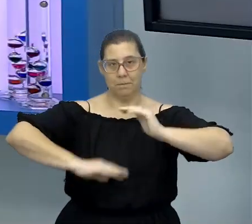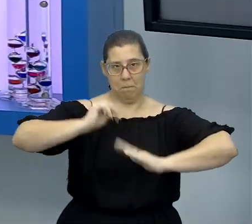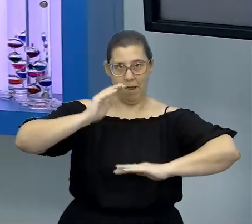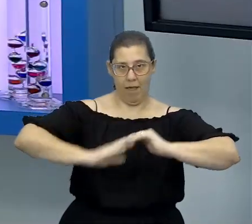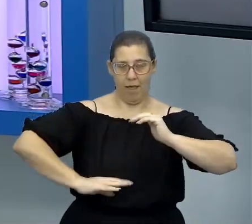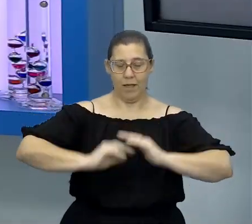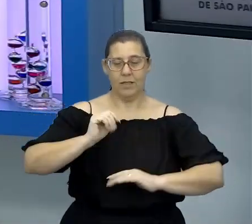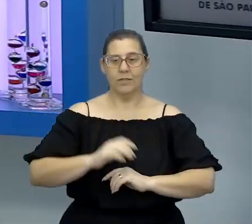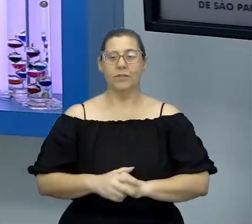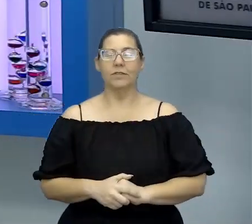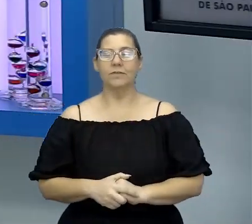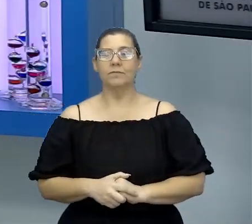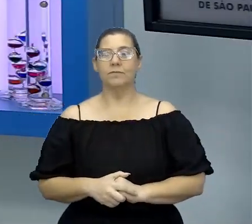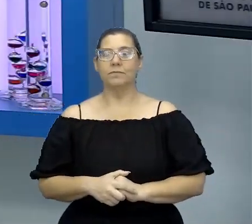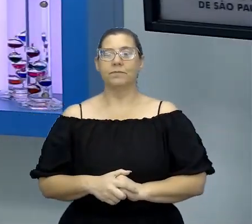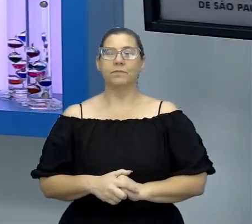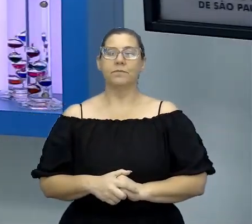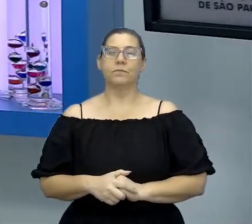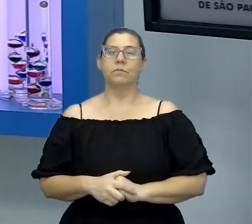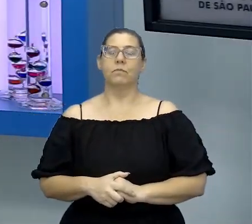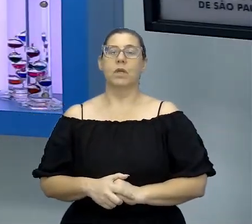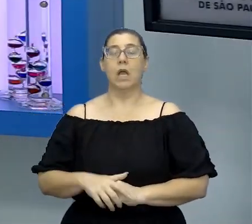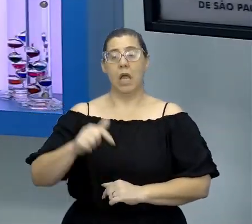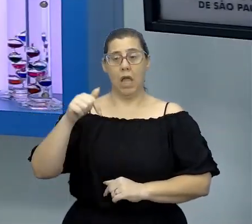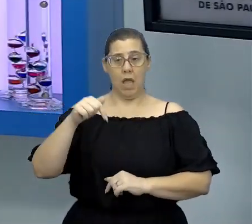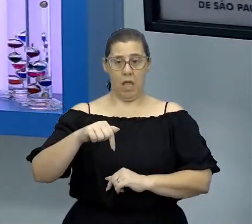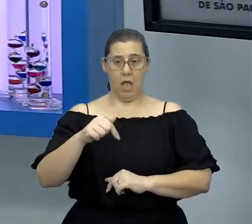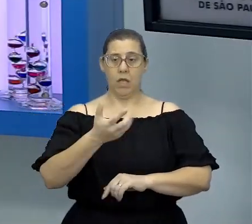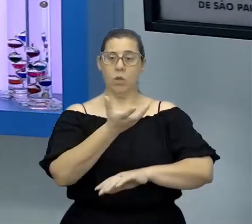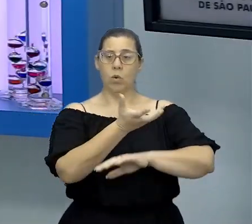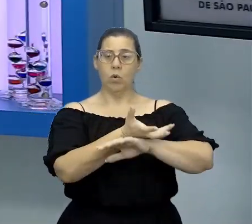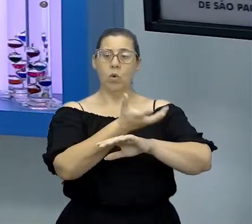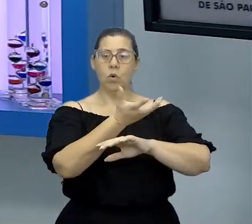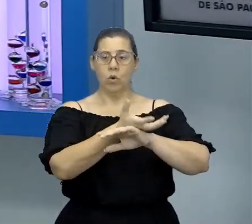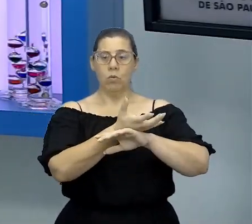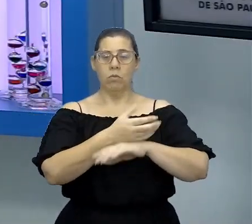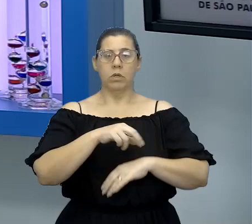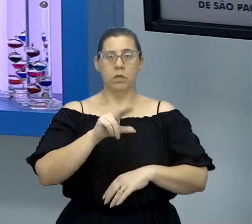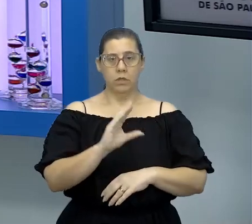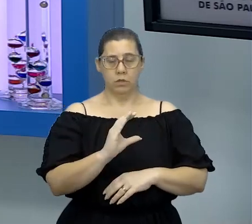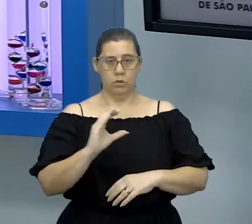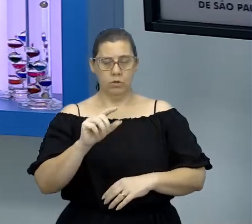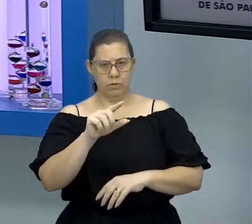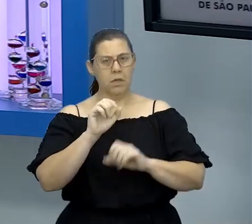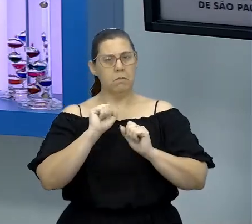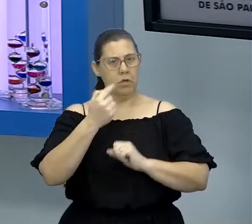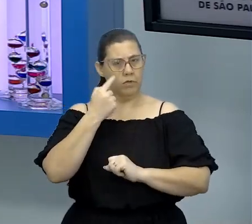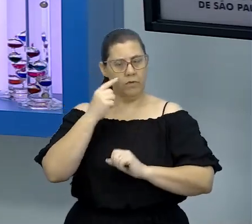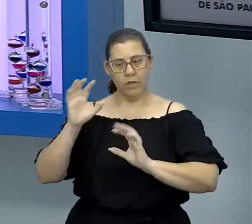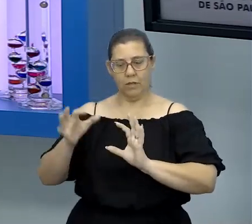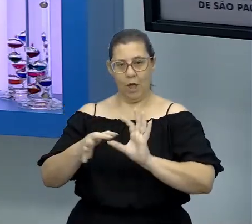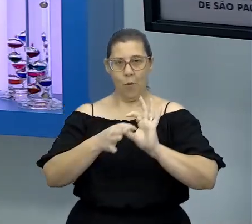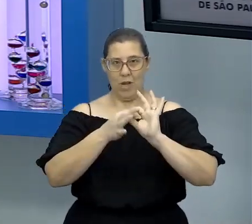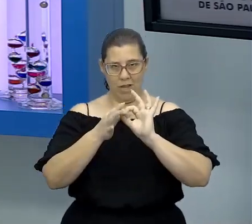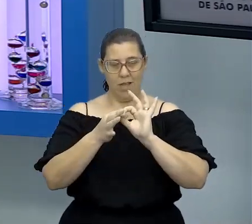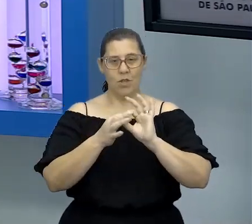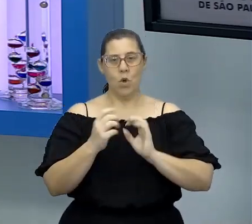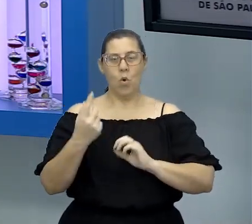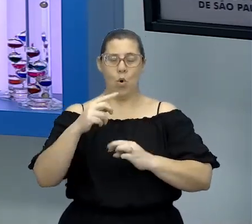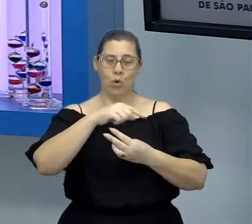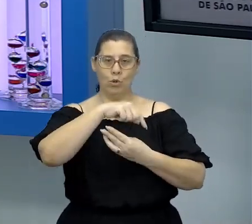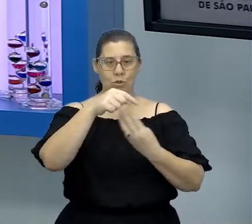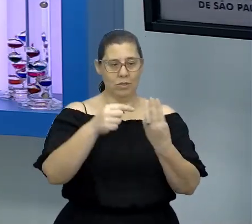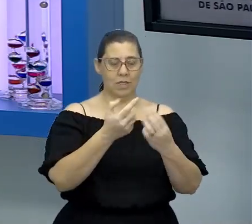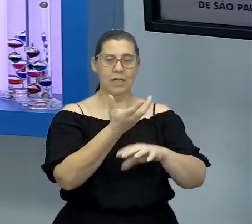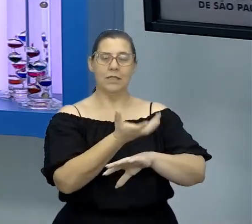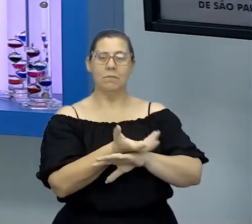tá? Então aqui, nesse nosso componente curricular, que vocês podem ver que está alinhado com os outros 3